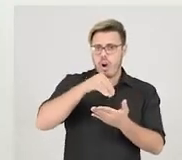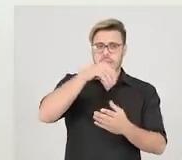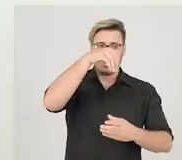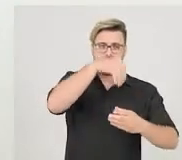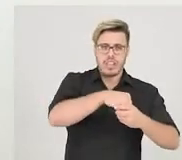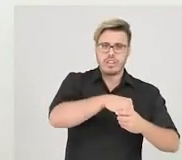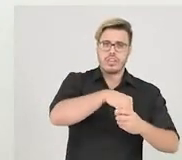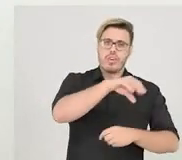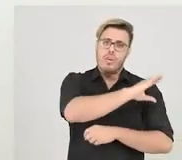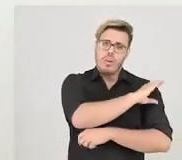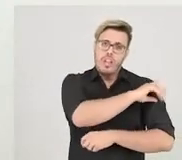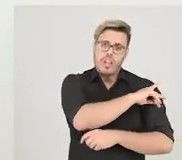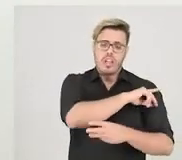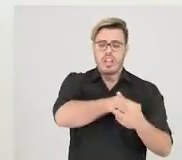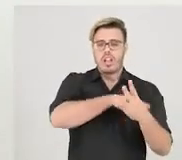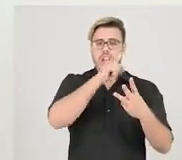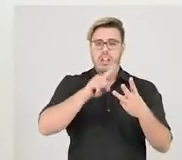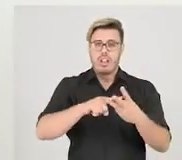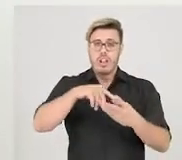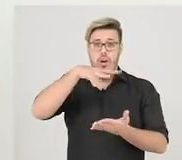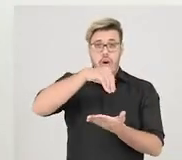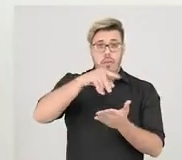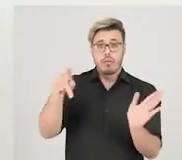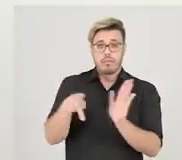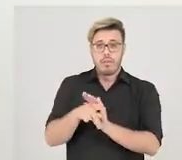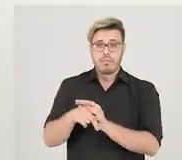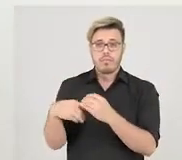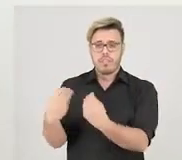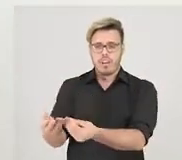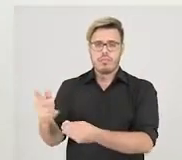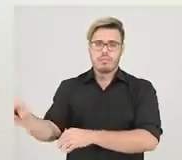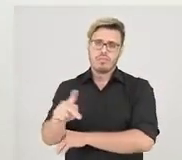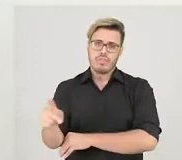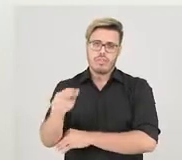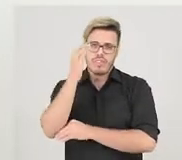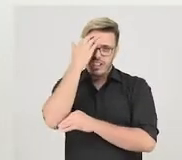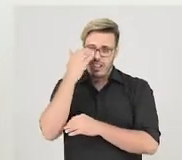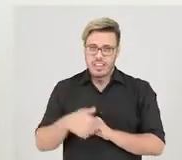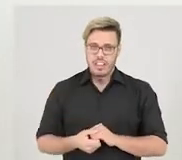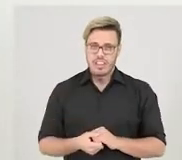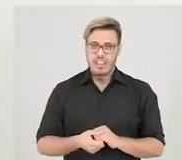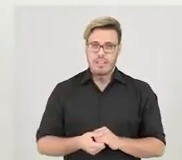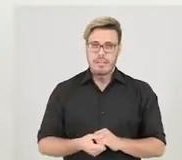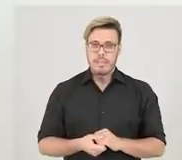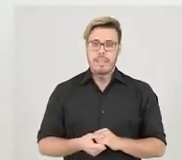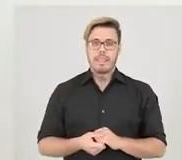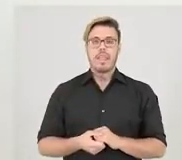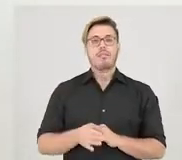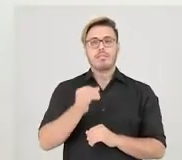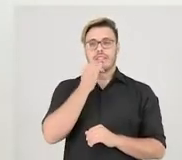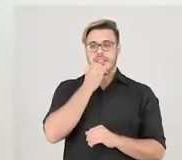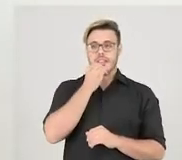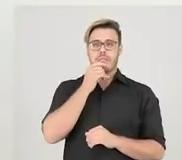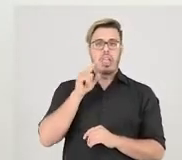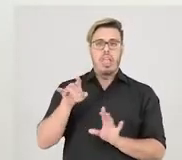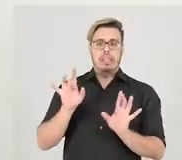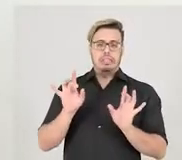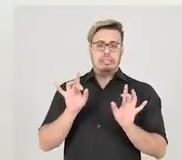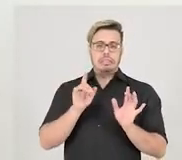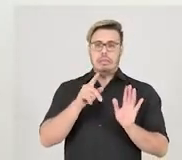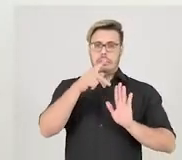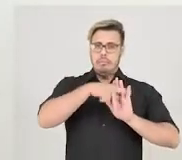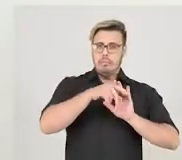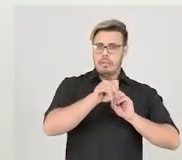é santo graal. Ele é do menino, é um documento da escola, formulado pelos professores, pela